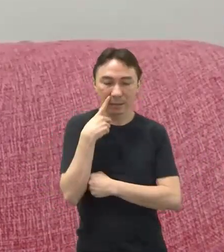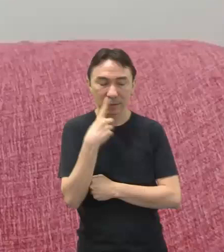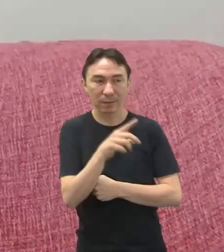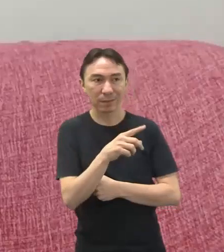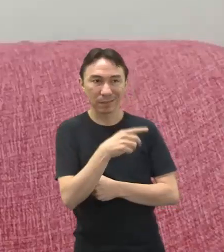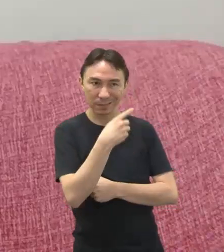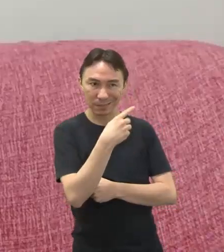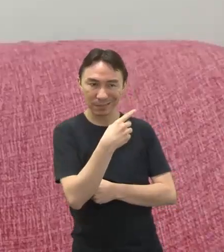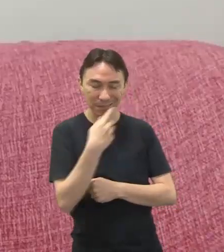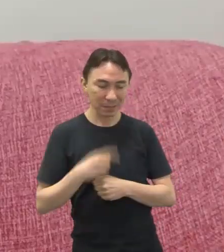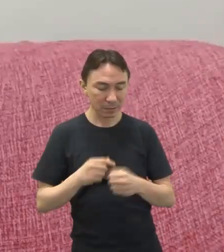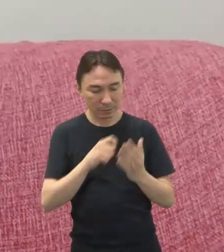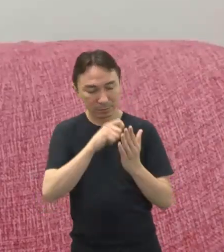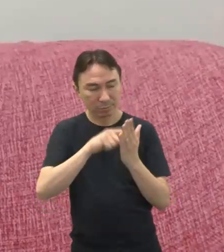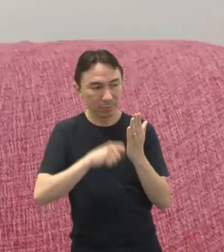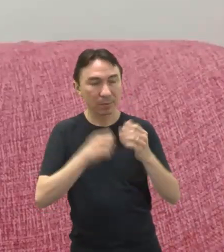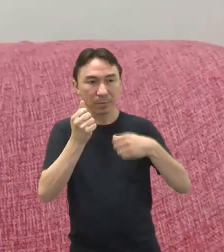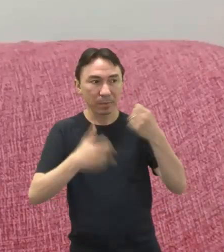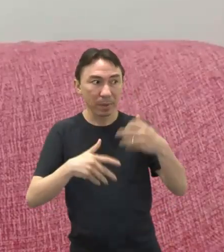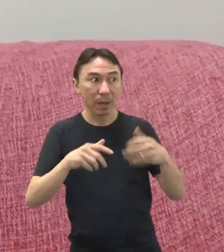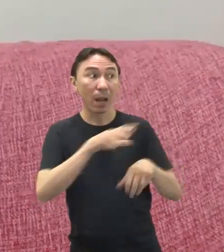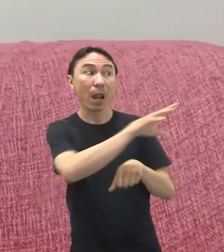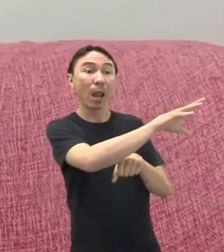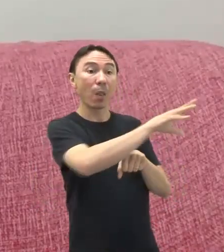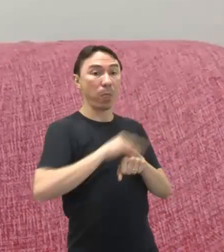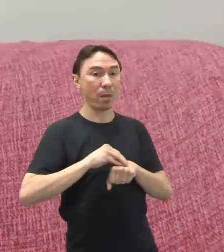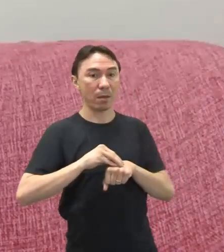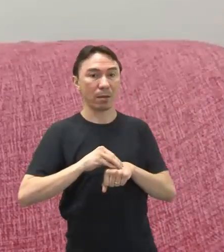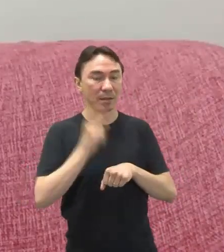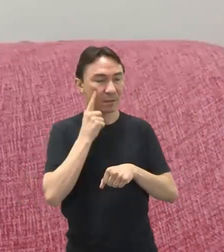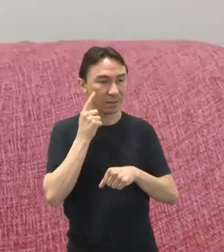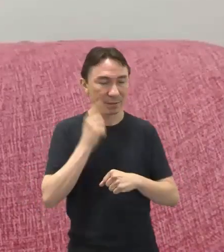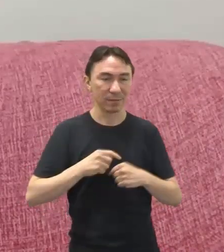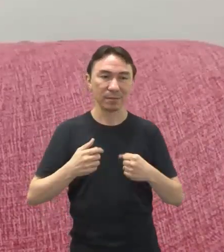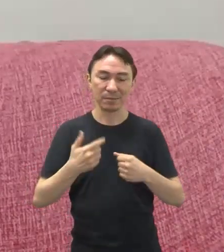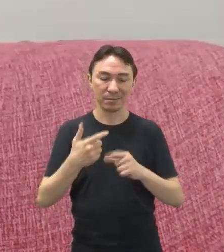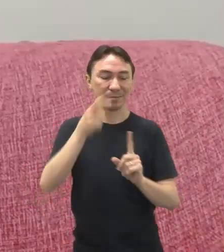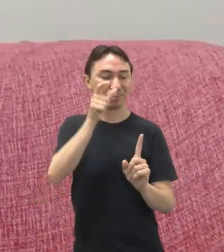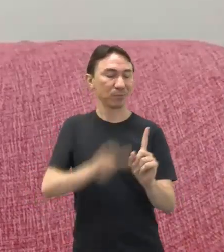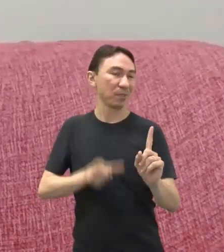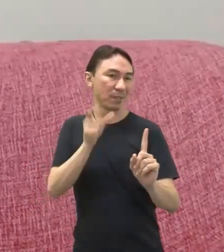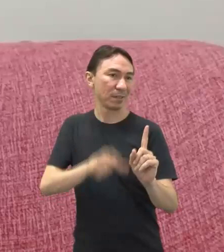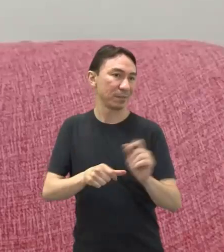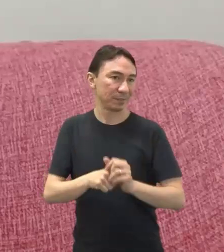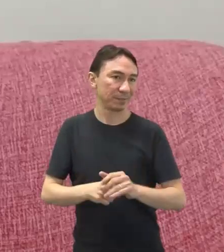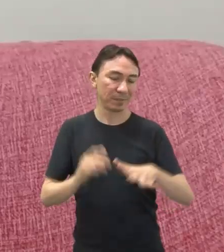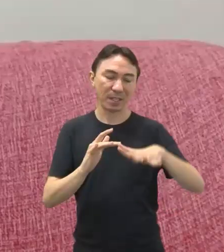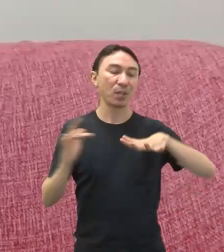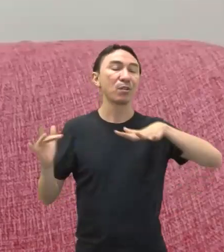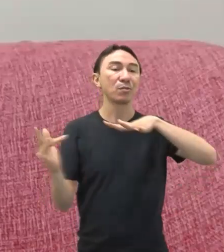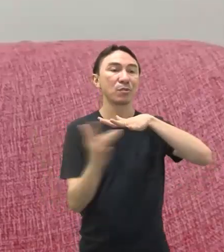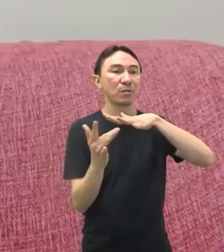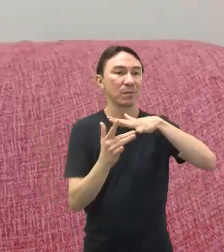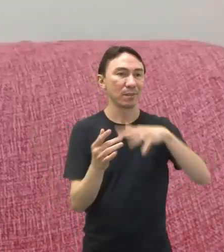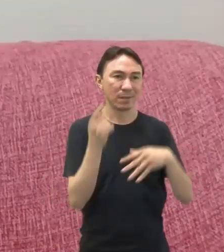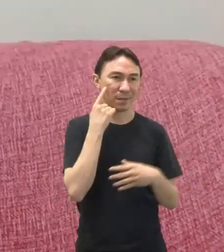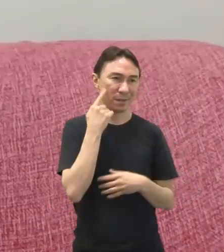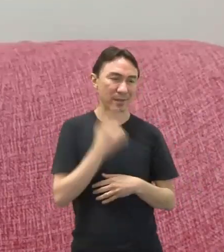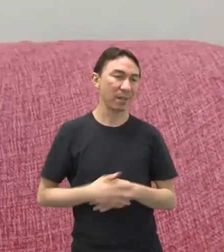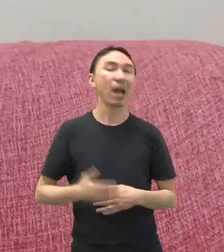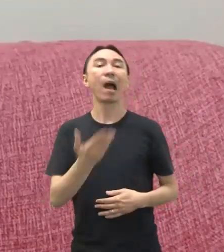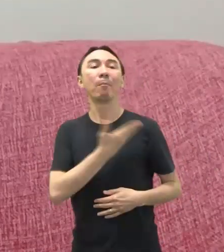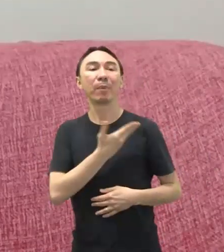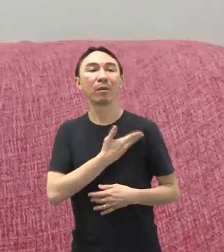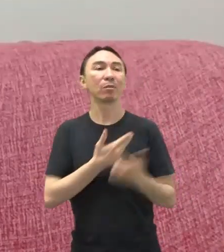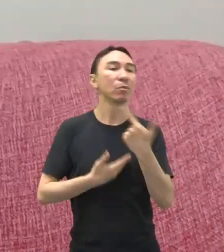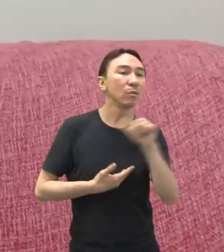personagem aqui Foi estabelecido para ele e essa rede social não pode ser aberta para amigos dos